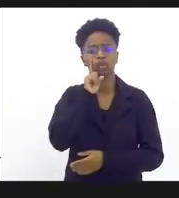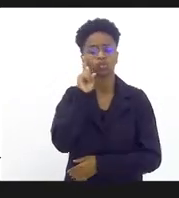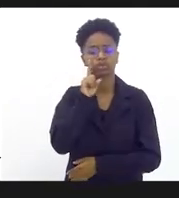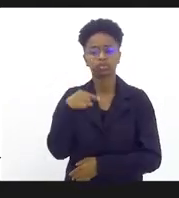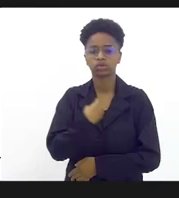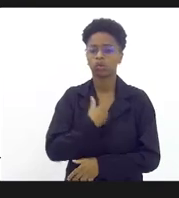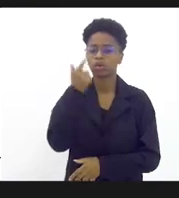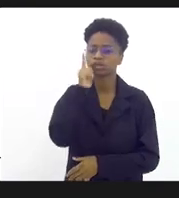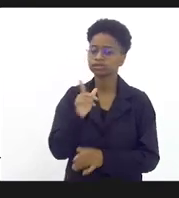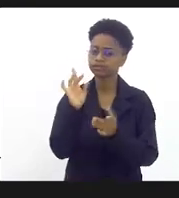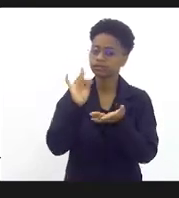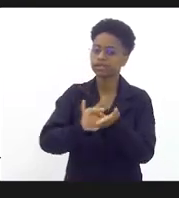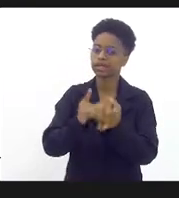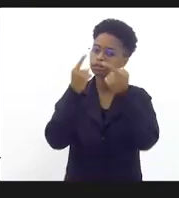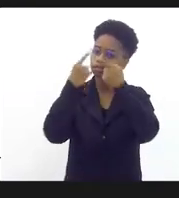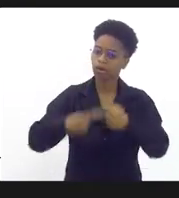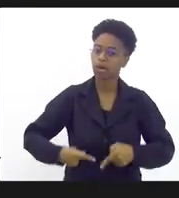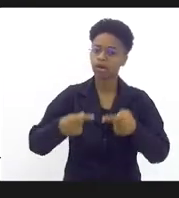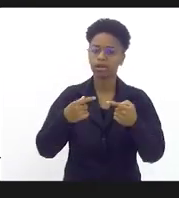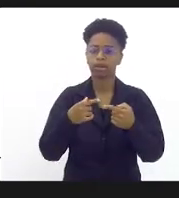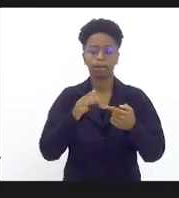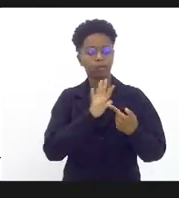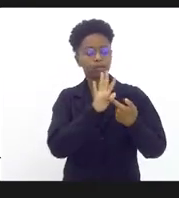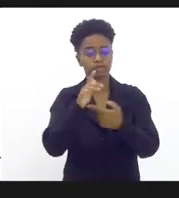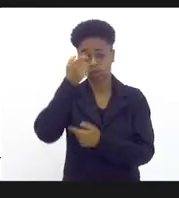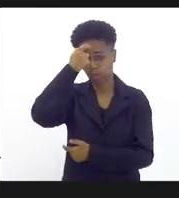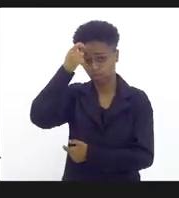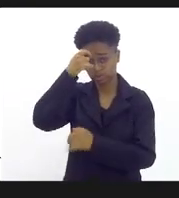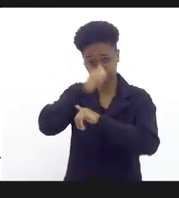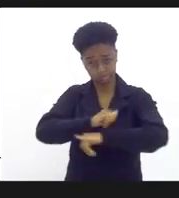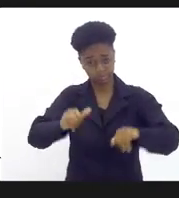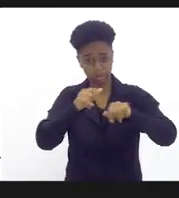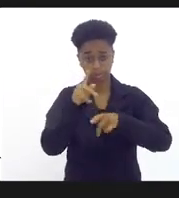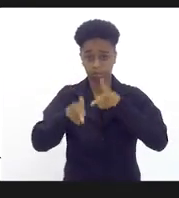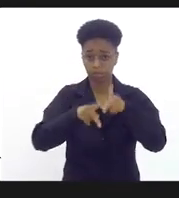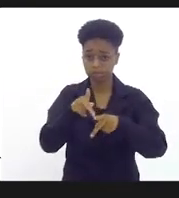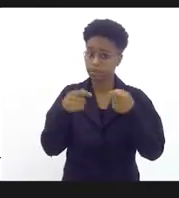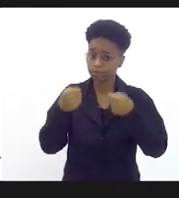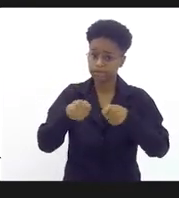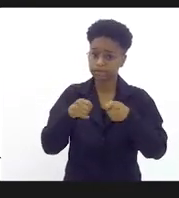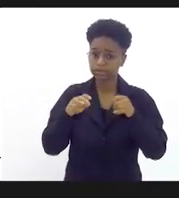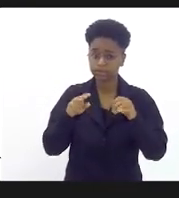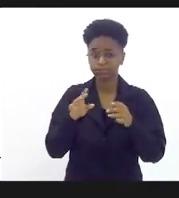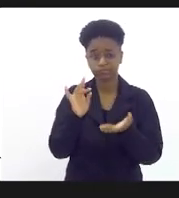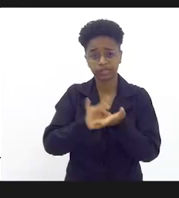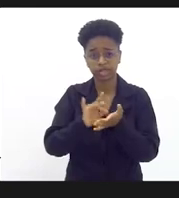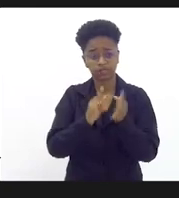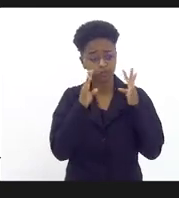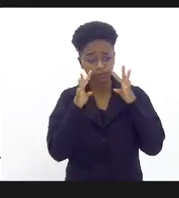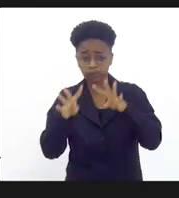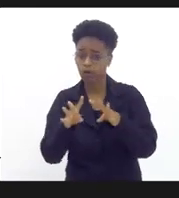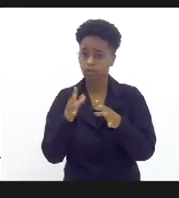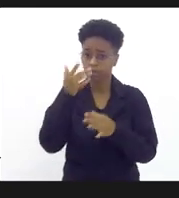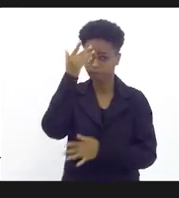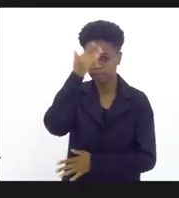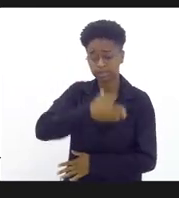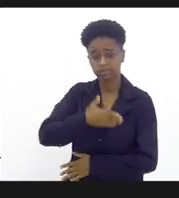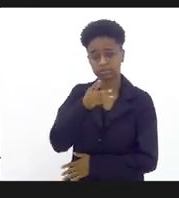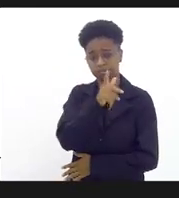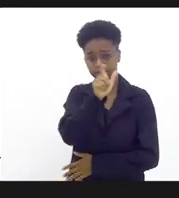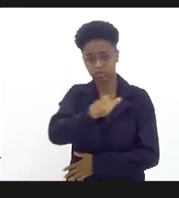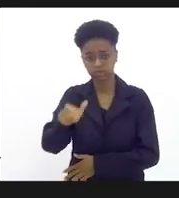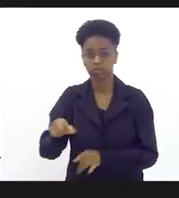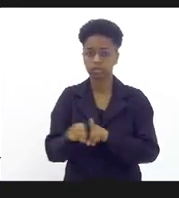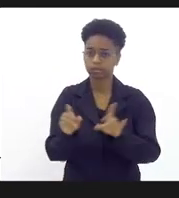gente possa disputar a consciência da nossa população acerca da necessidade da presença dessas pessoas e a promoção da